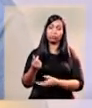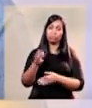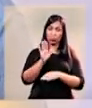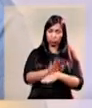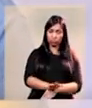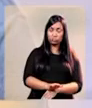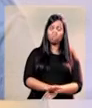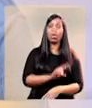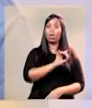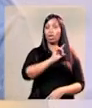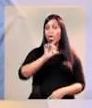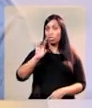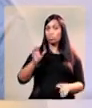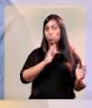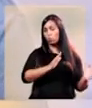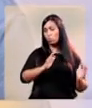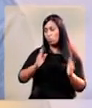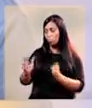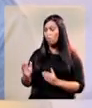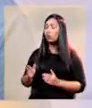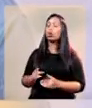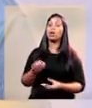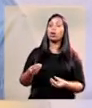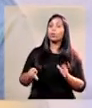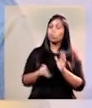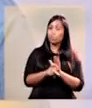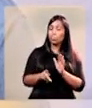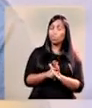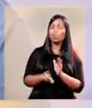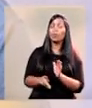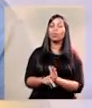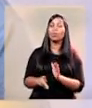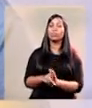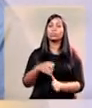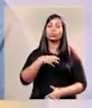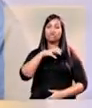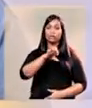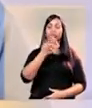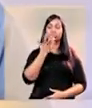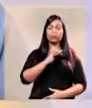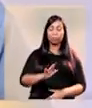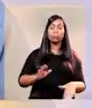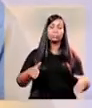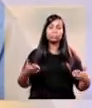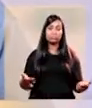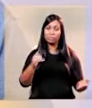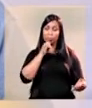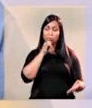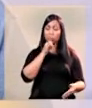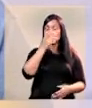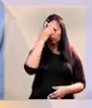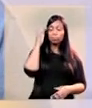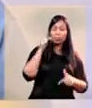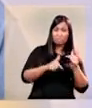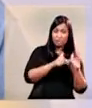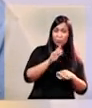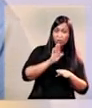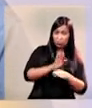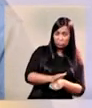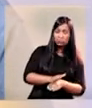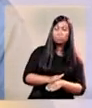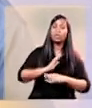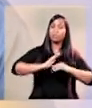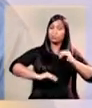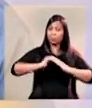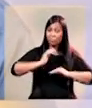financeiro. Né? Cada modalidade diz respeito a uma condição para a criança. Então, o prestador de serviço